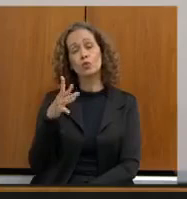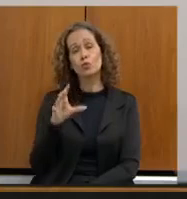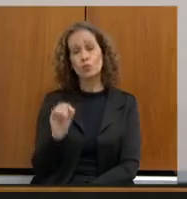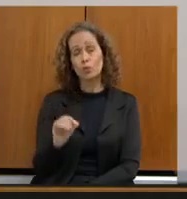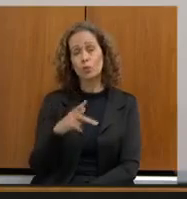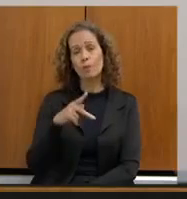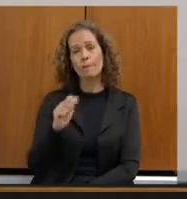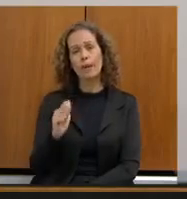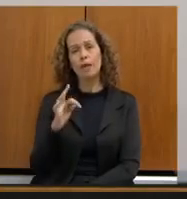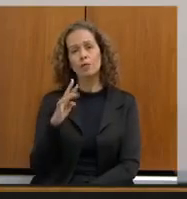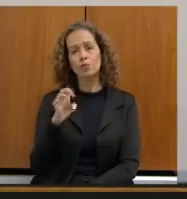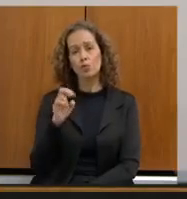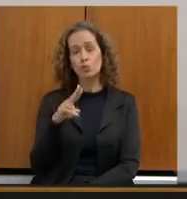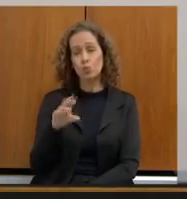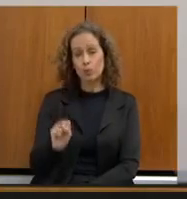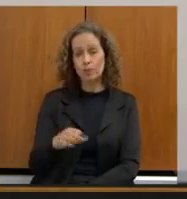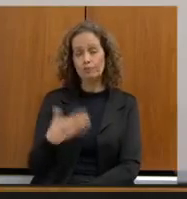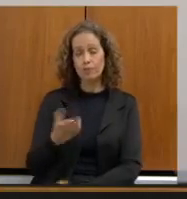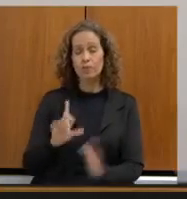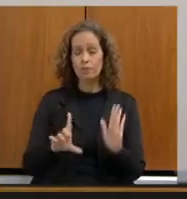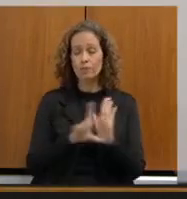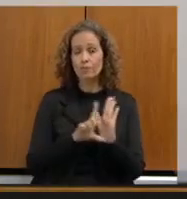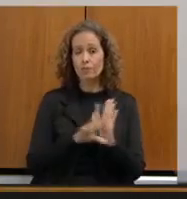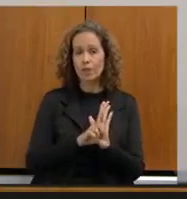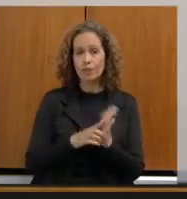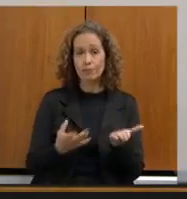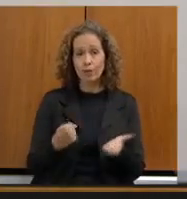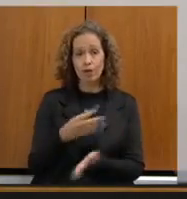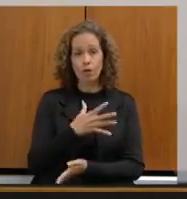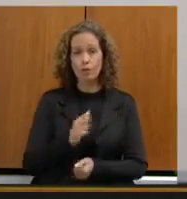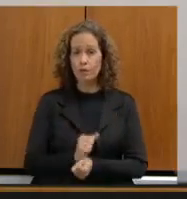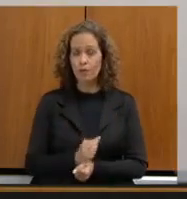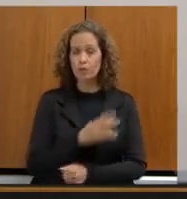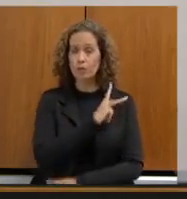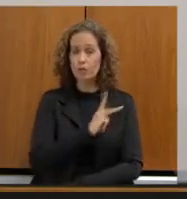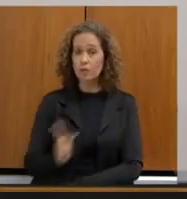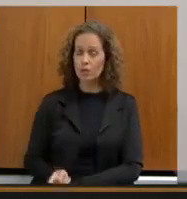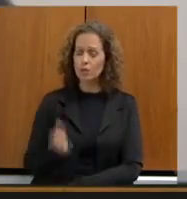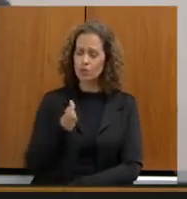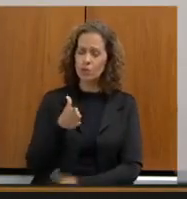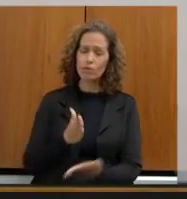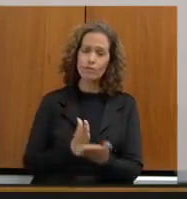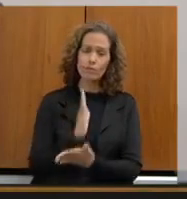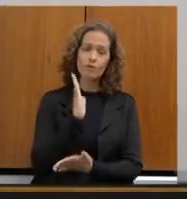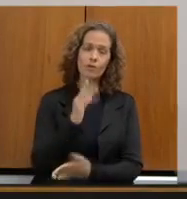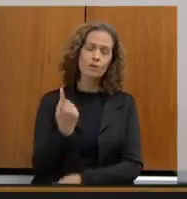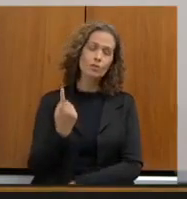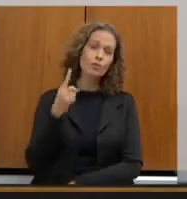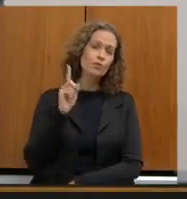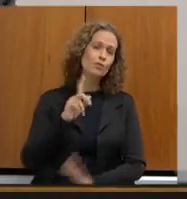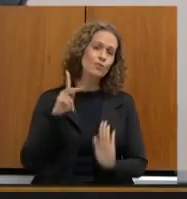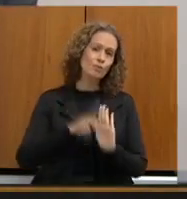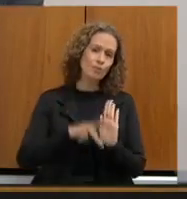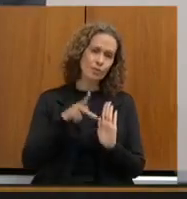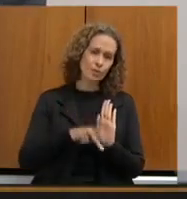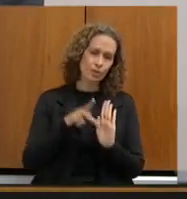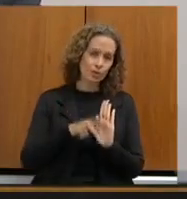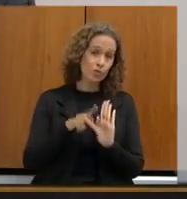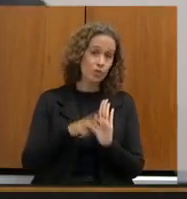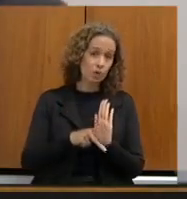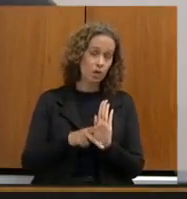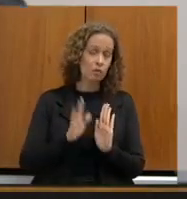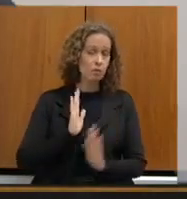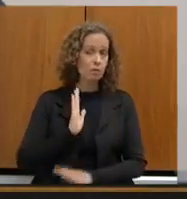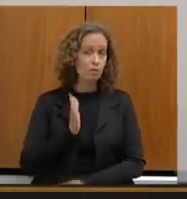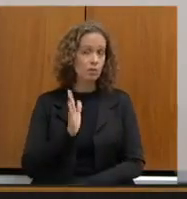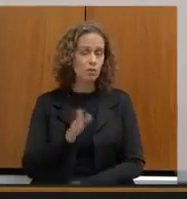viola o presidente já havia pautado e nós havemos aprovado o último projeto que